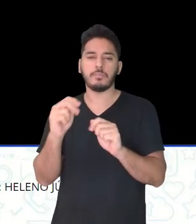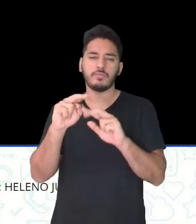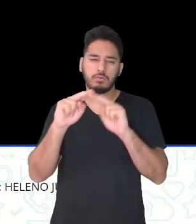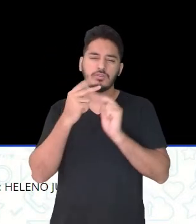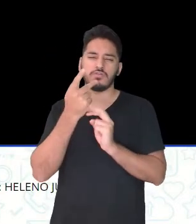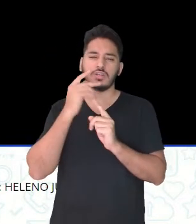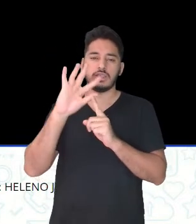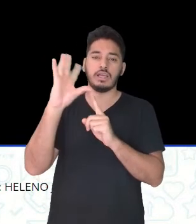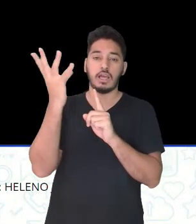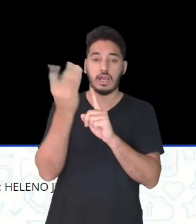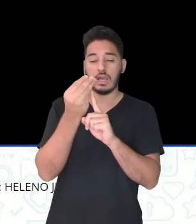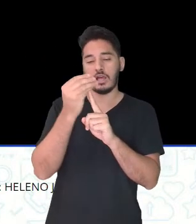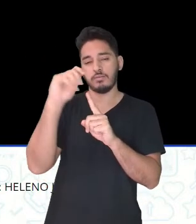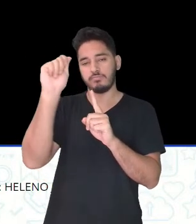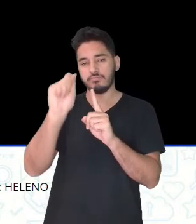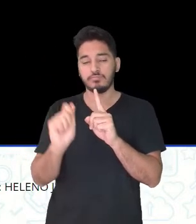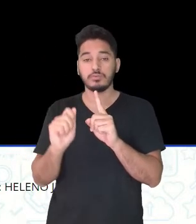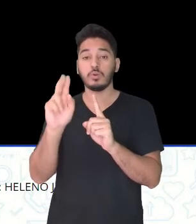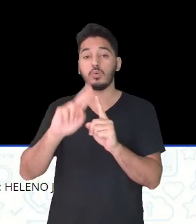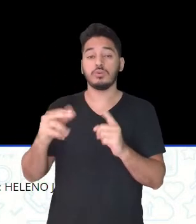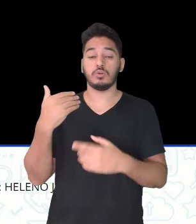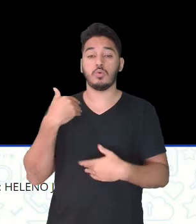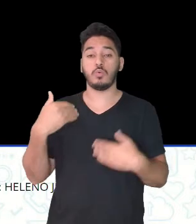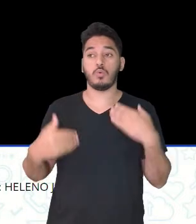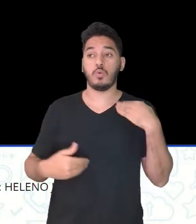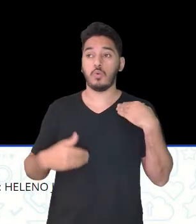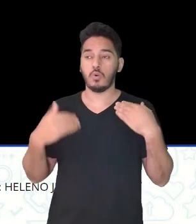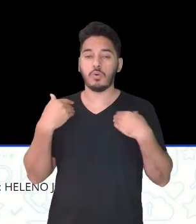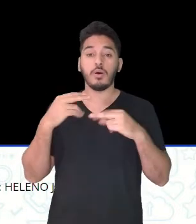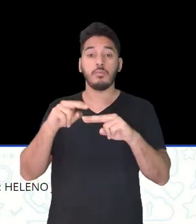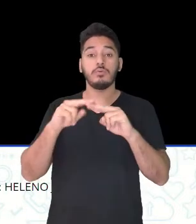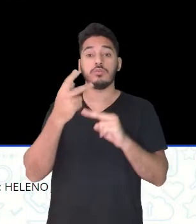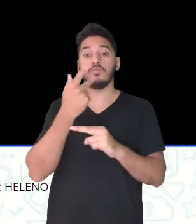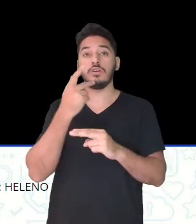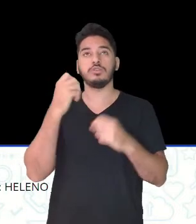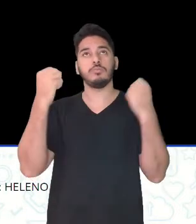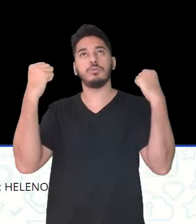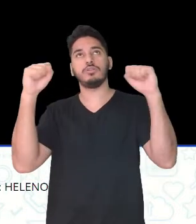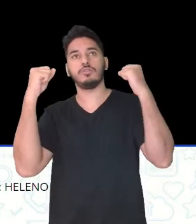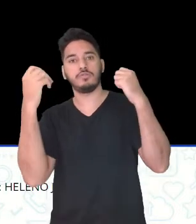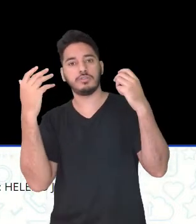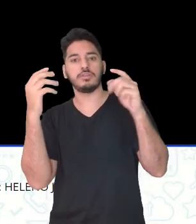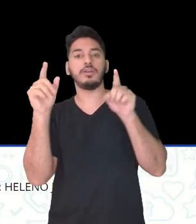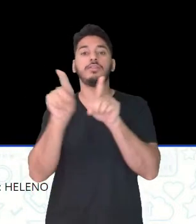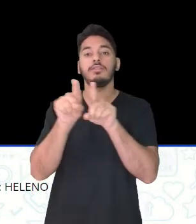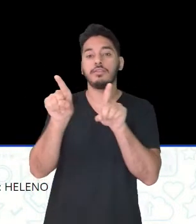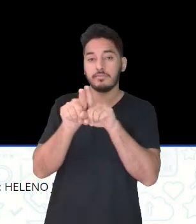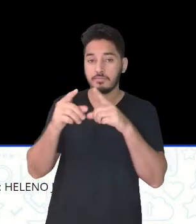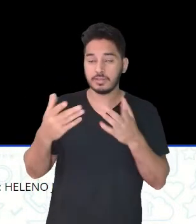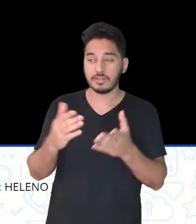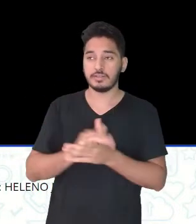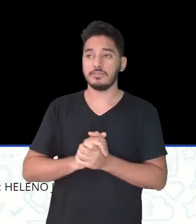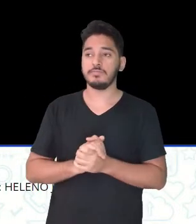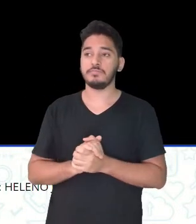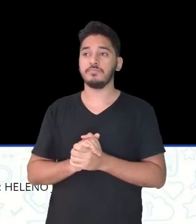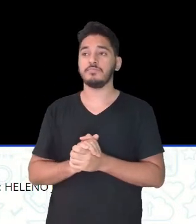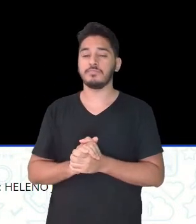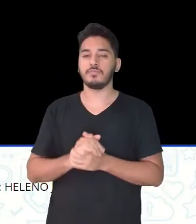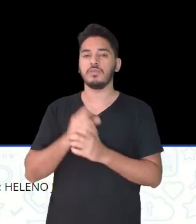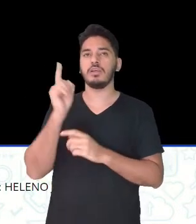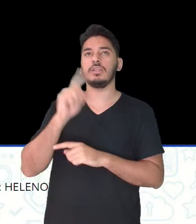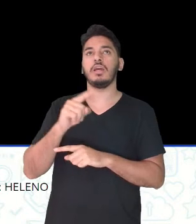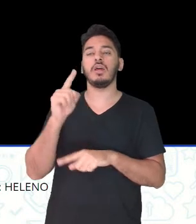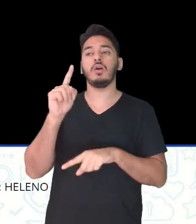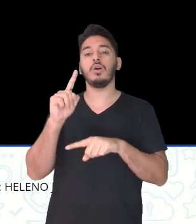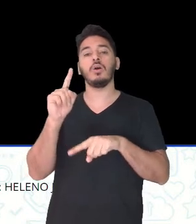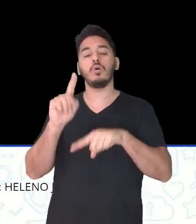de artes também, que utiliza o corpo, né? Por isso que a gente fala de educação física também. E